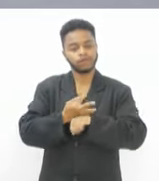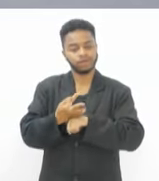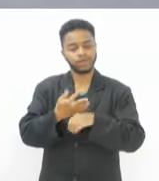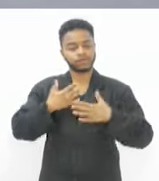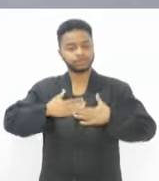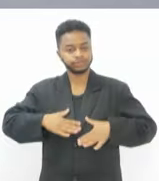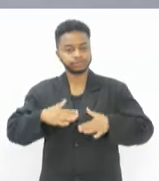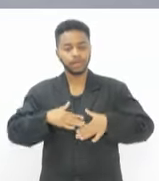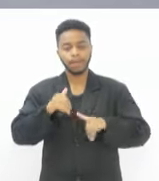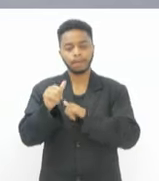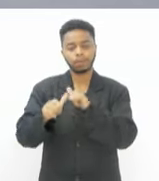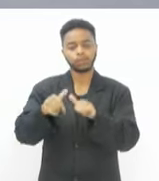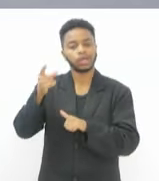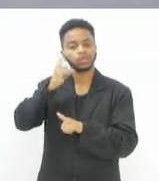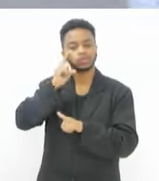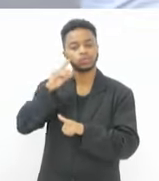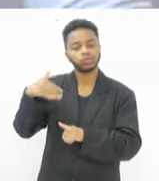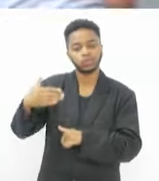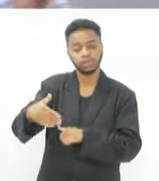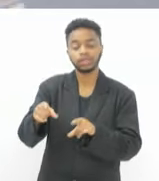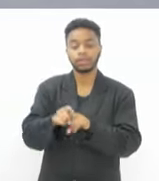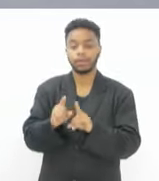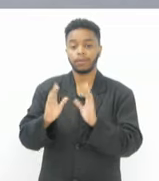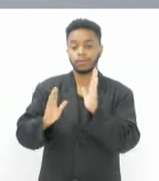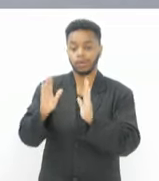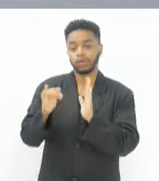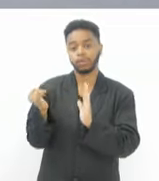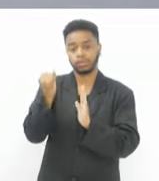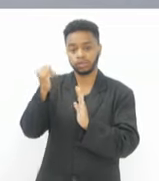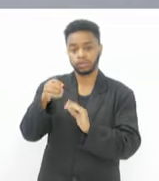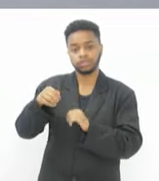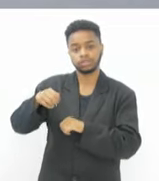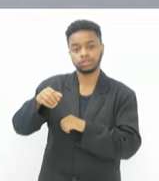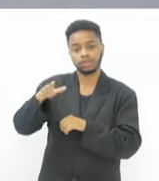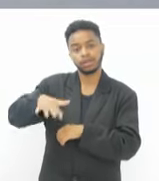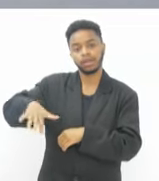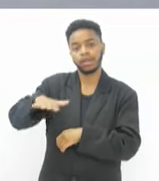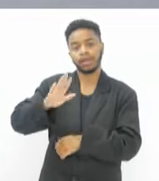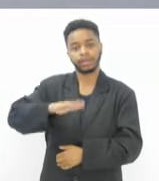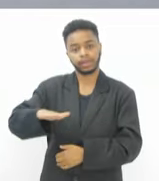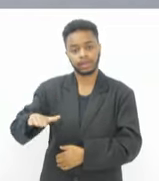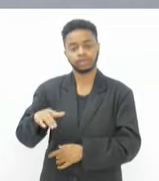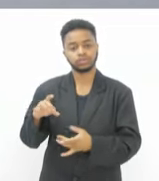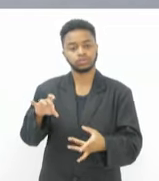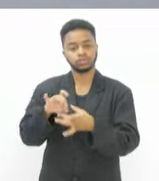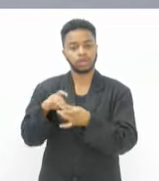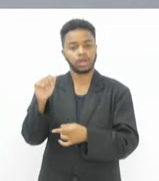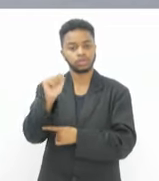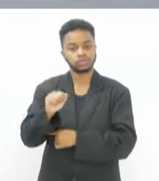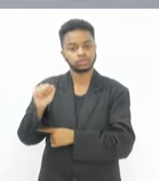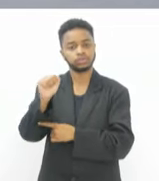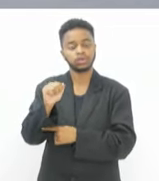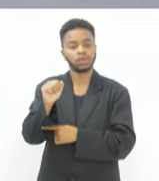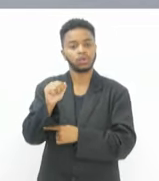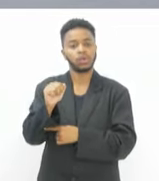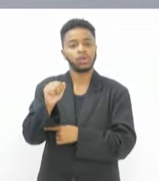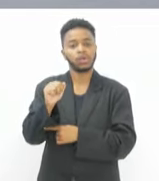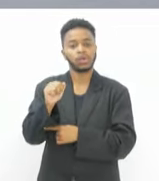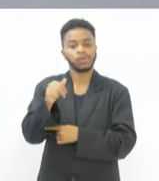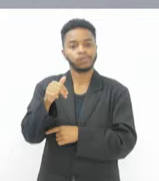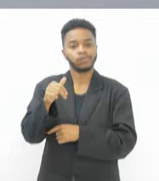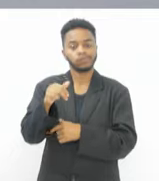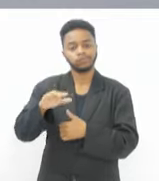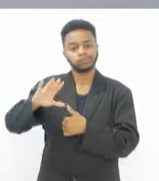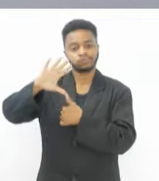rotina, esse tempo também é fundamental para o aprendizado das crianças e, segundo a Associação Norte-Americana de Pediatria, é um